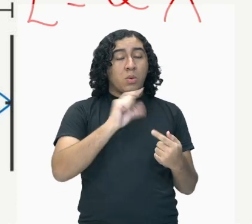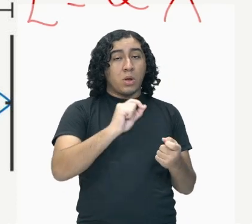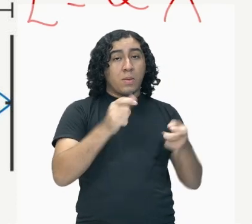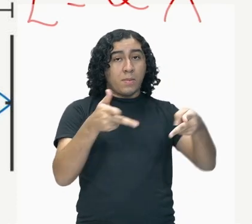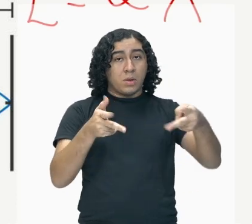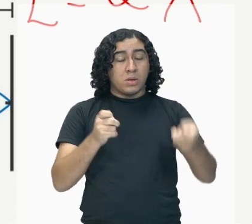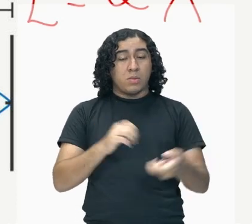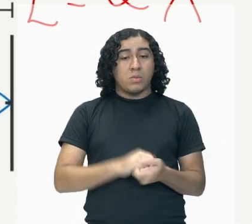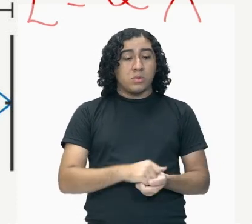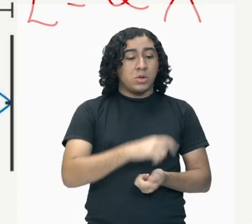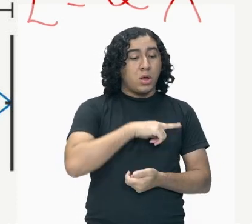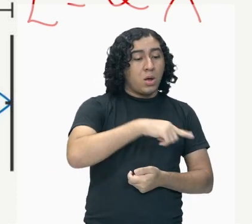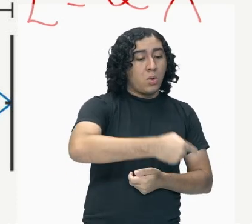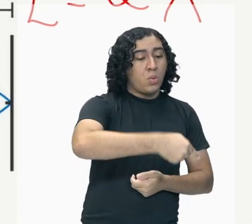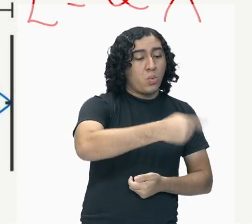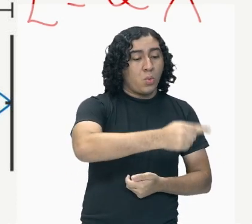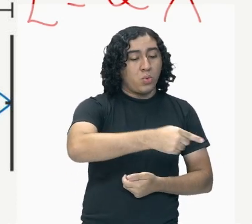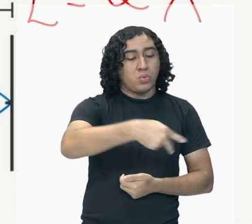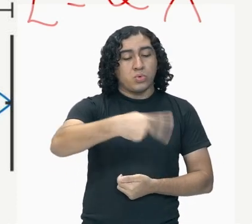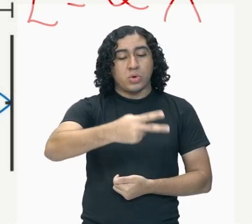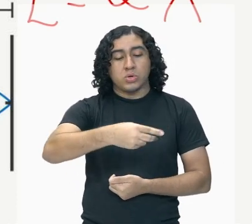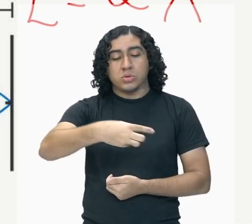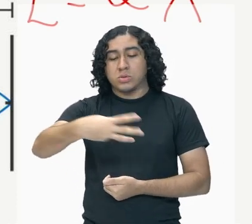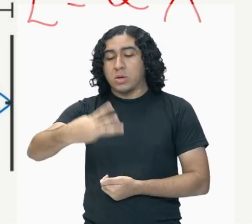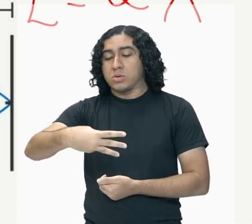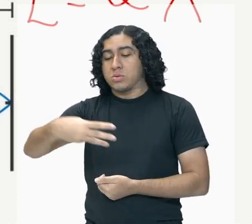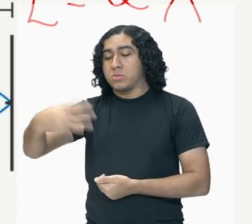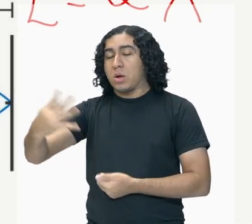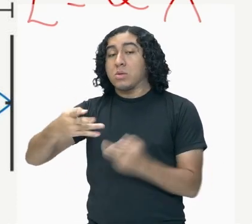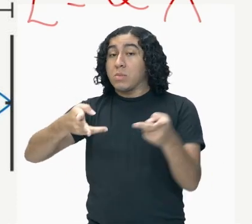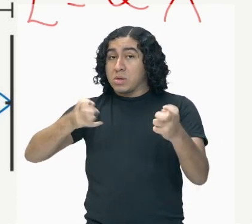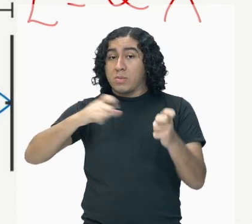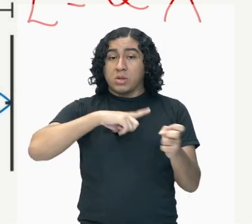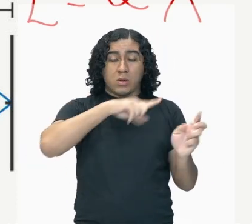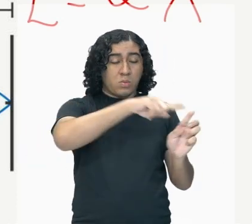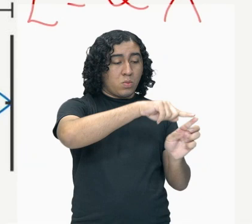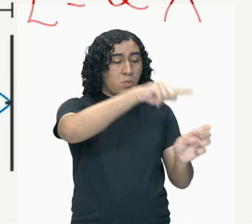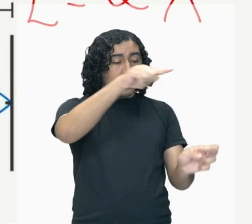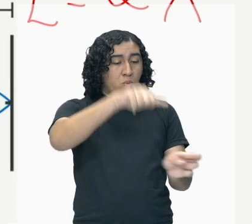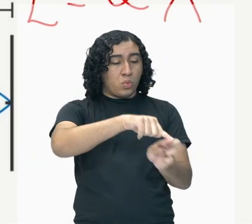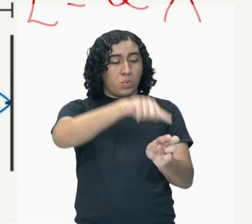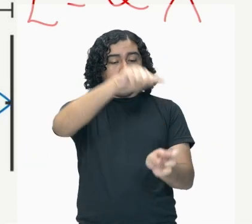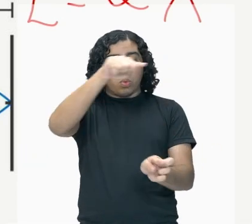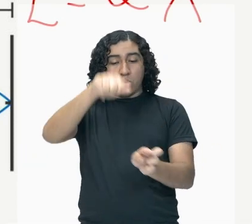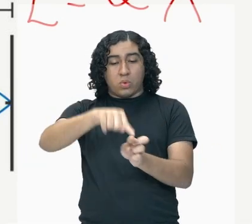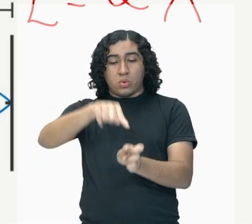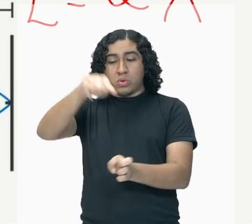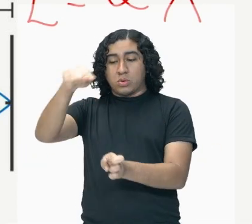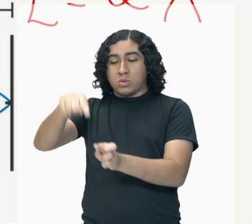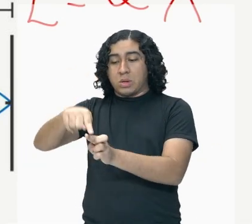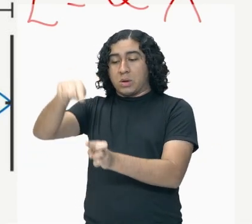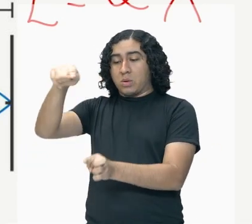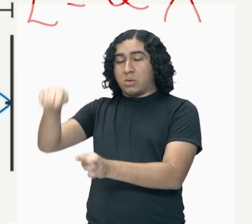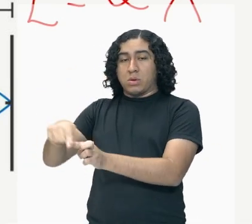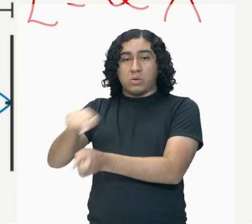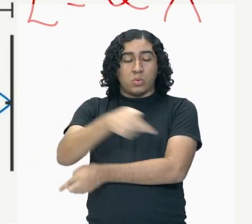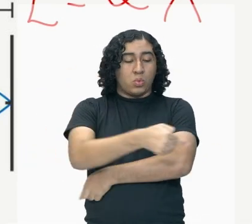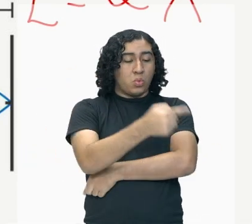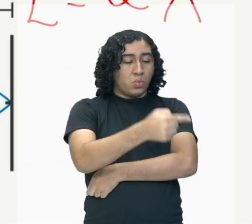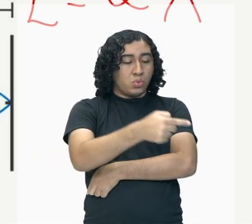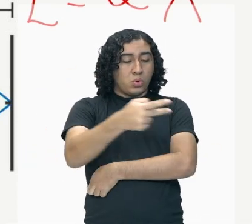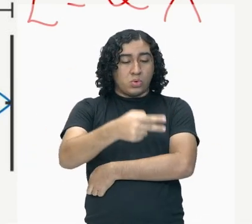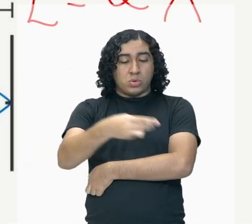só eu tô contando aqui quatro ventres na figura aqui eu ten um ventre 2 3 quatro